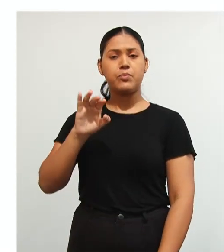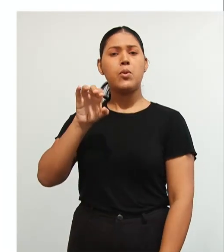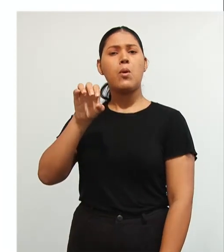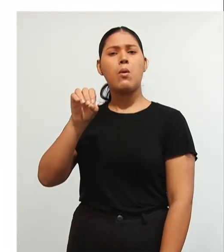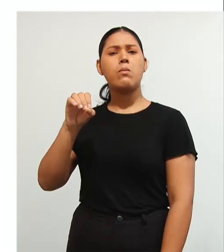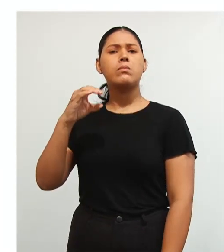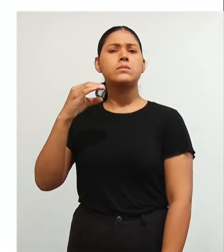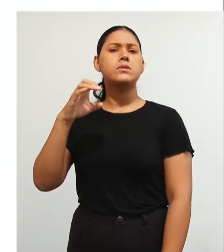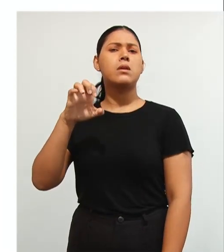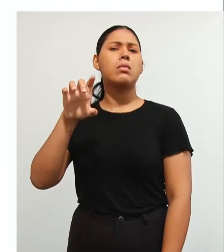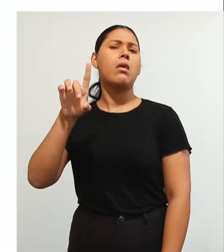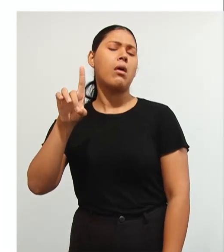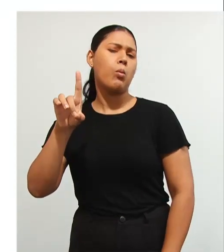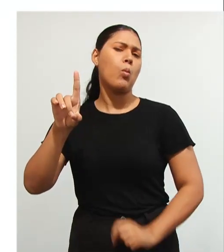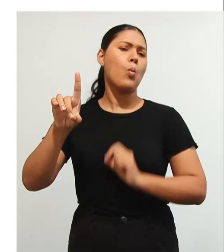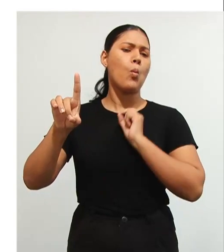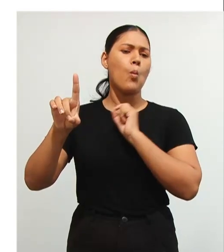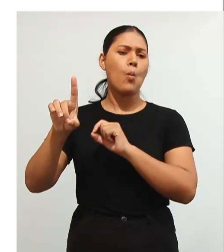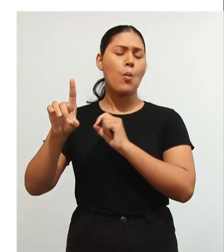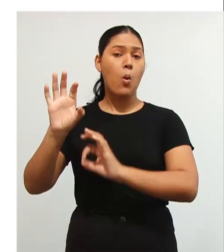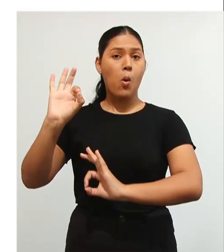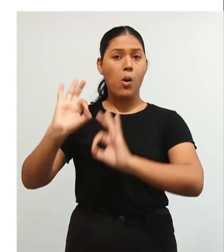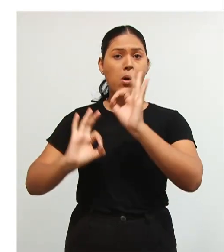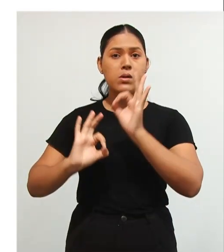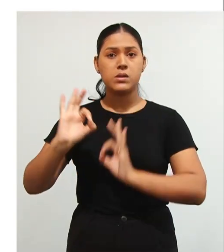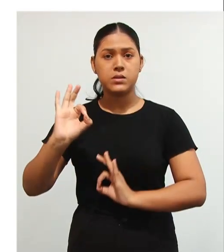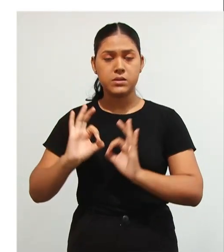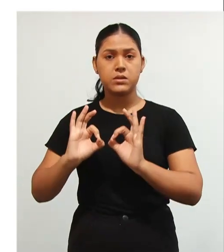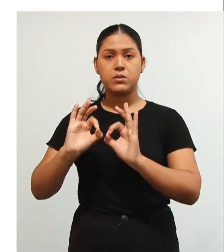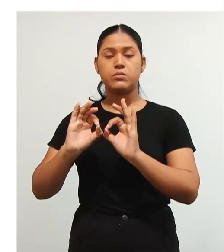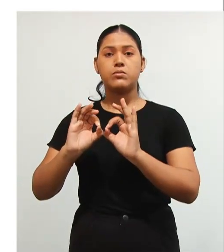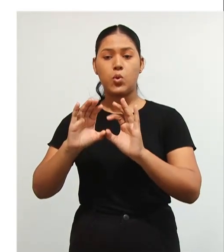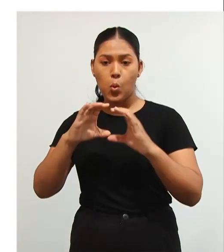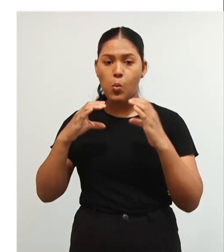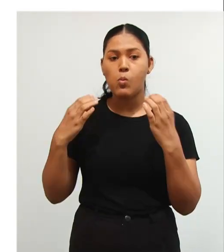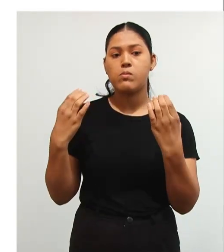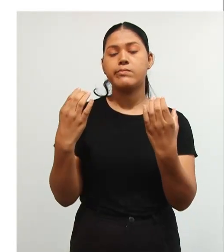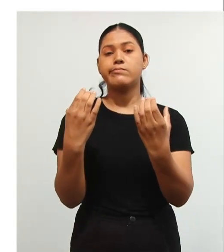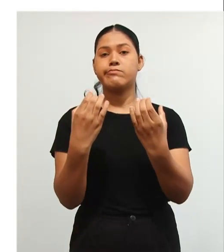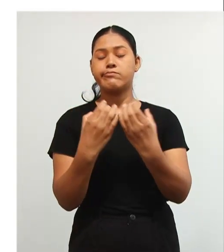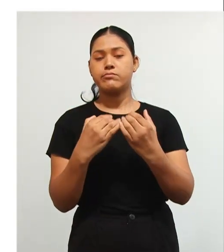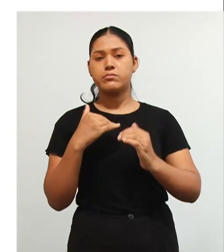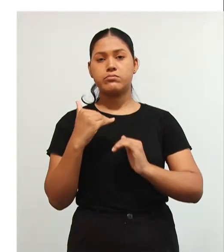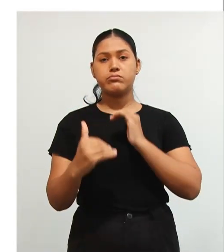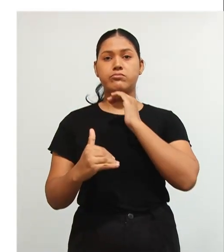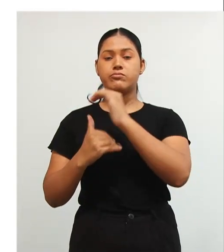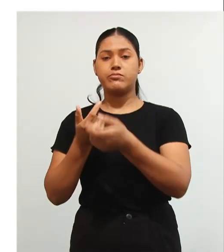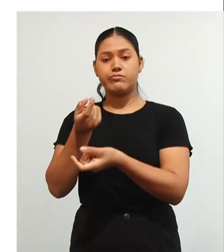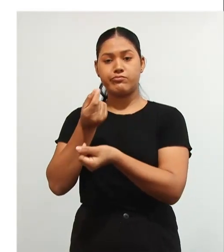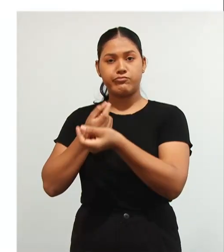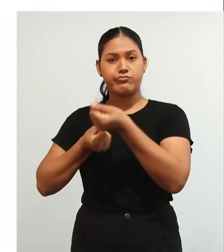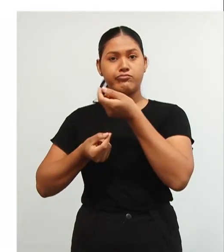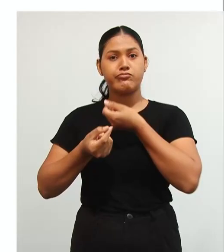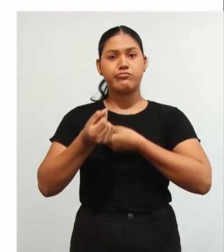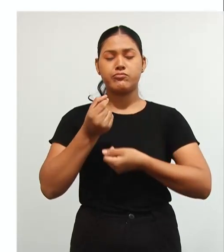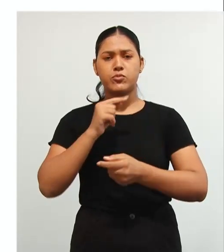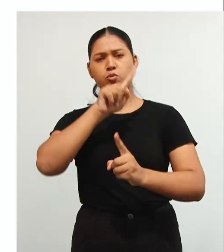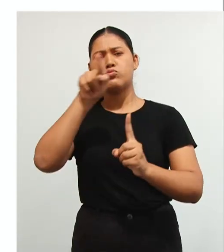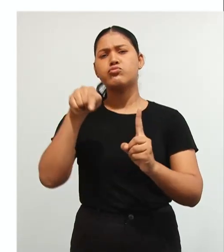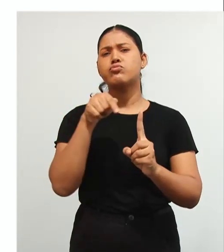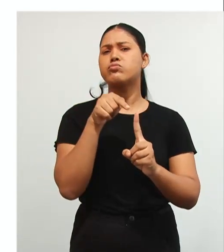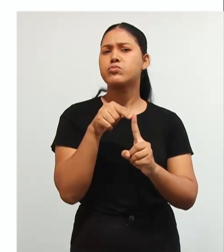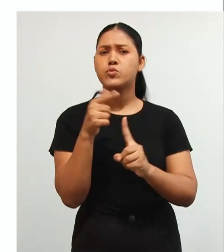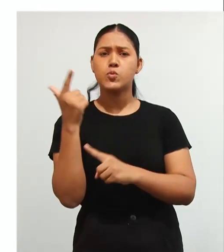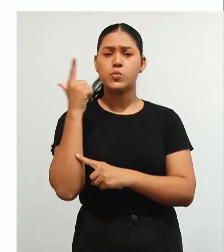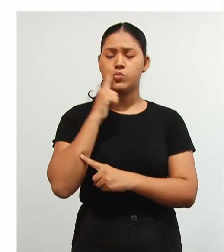para a Cooperação e Desenvolvimento Econômico. Ela é formada por países unidos pela proposta de promover o desenvolvimento